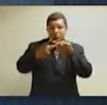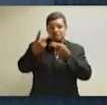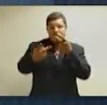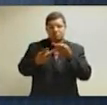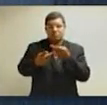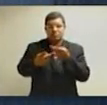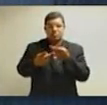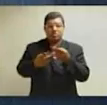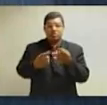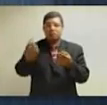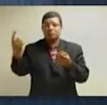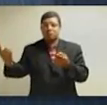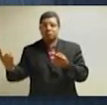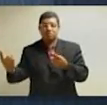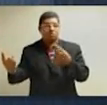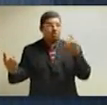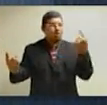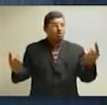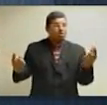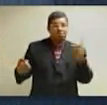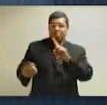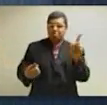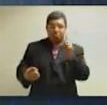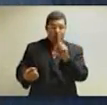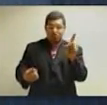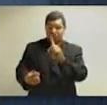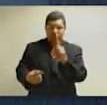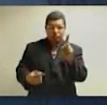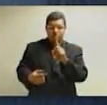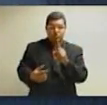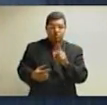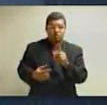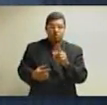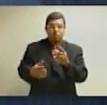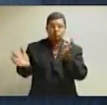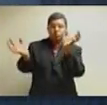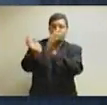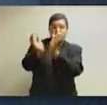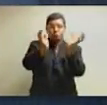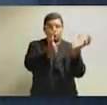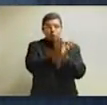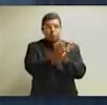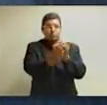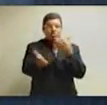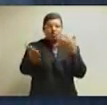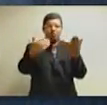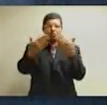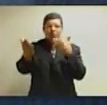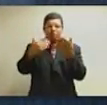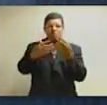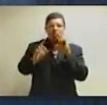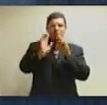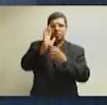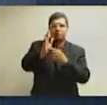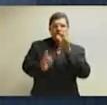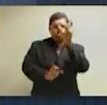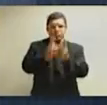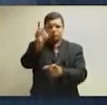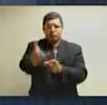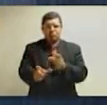falar nem para um lado, nem para outro lado dos grupos que democraticamente e de